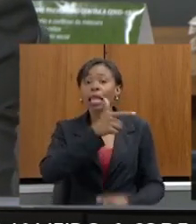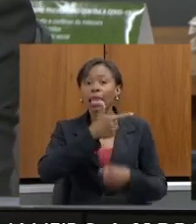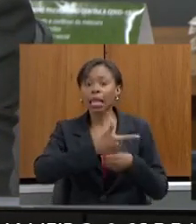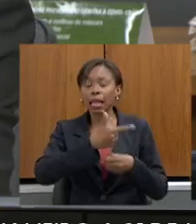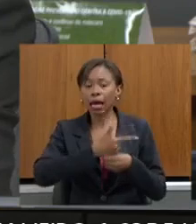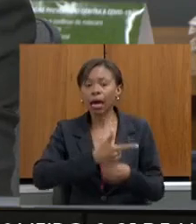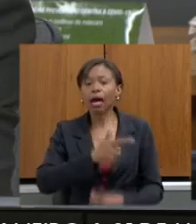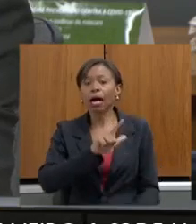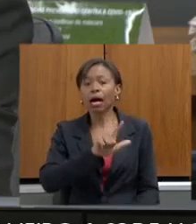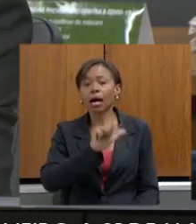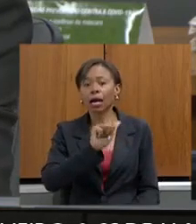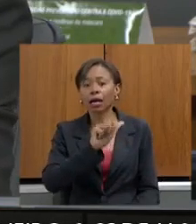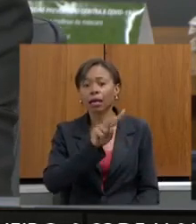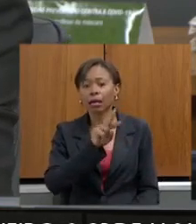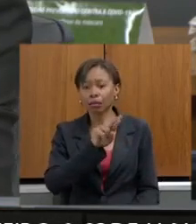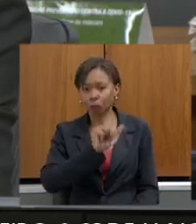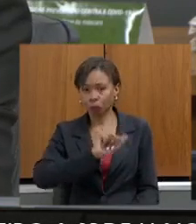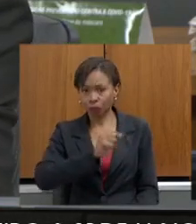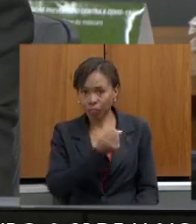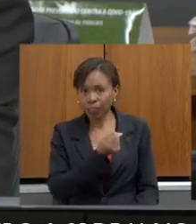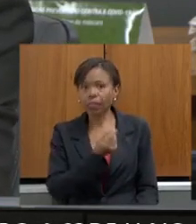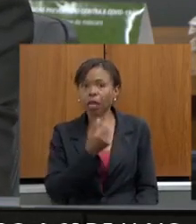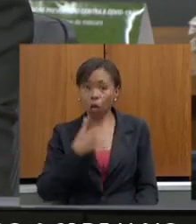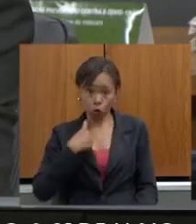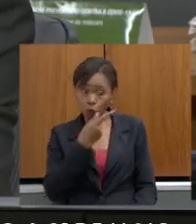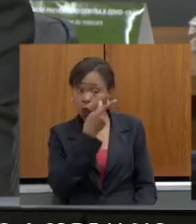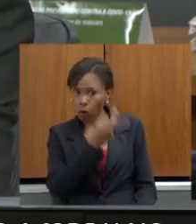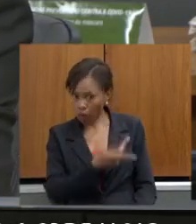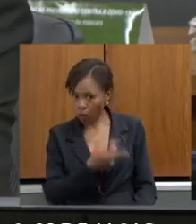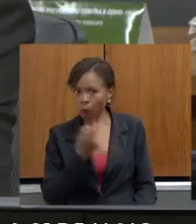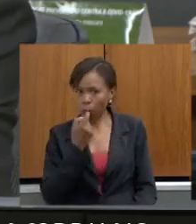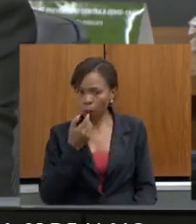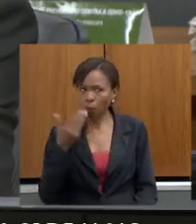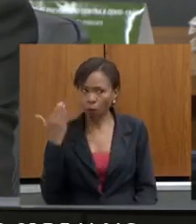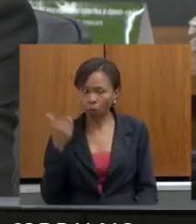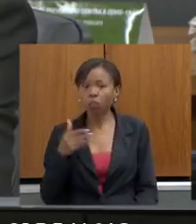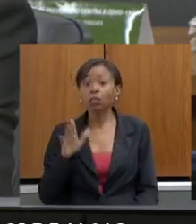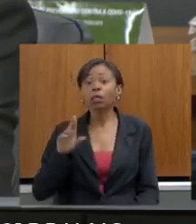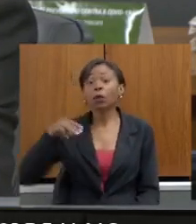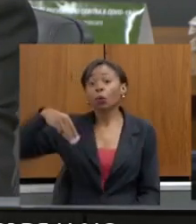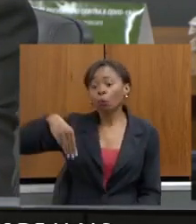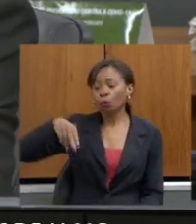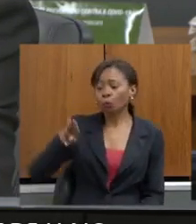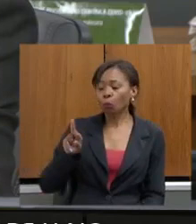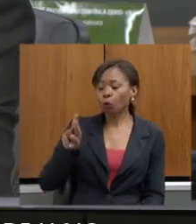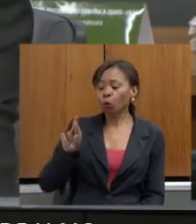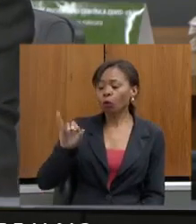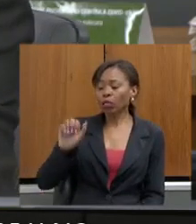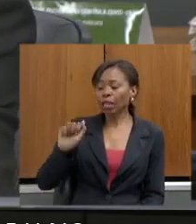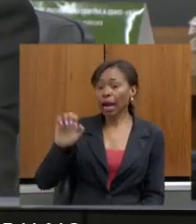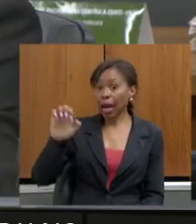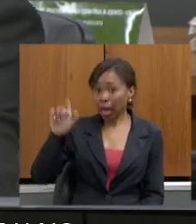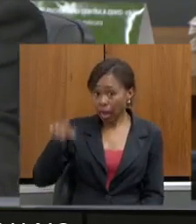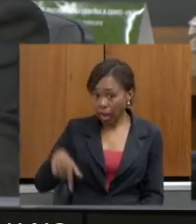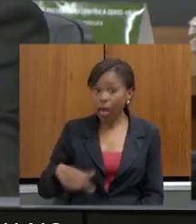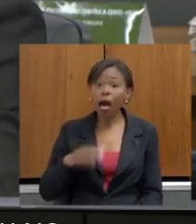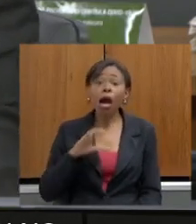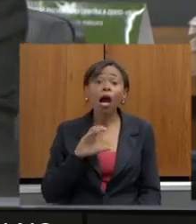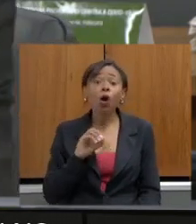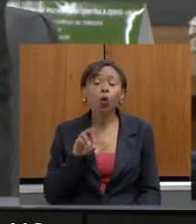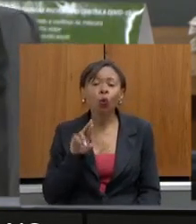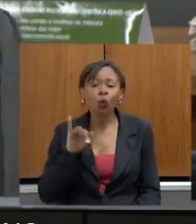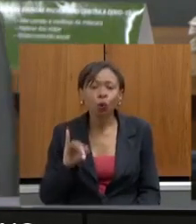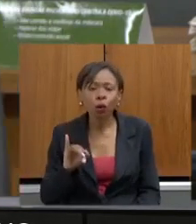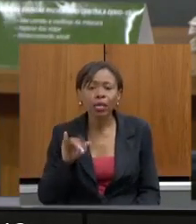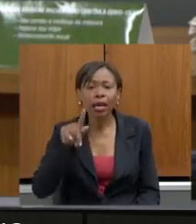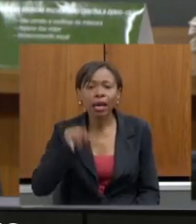Outro Dia estive lá há poucos dias inaugurando sua unidade em Muriaé a core que a coordenadoria de recursos especiais que estava